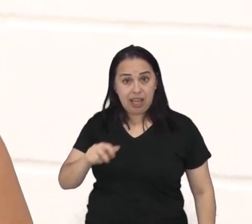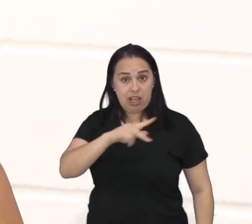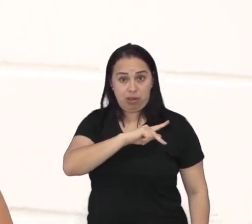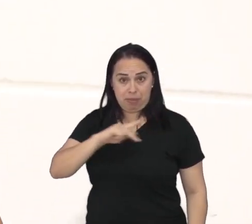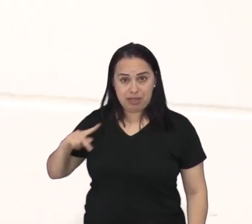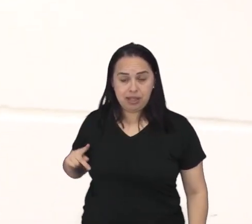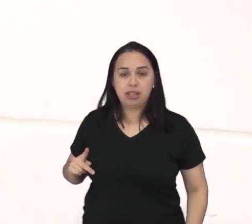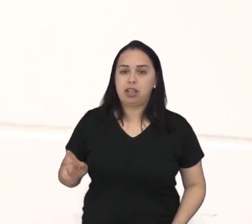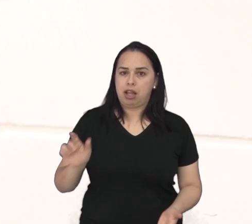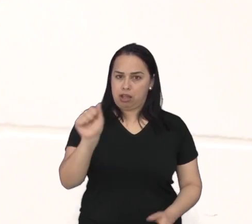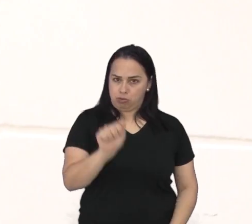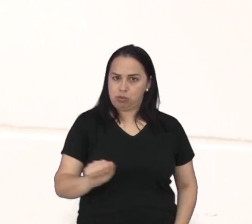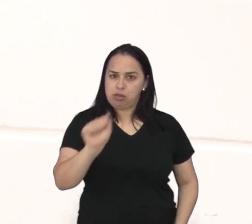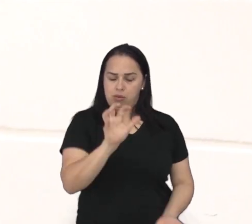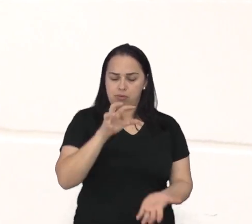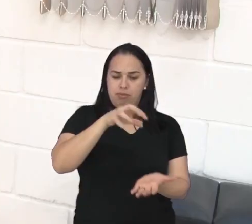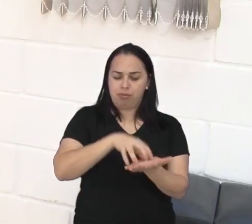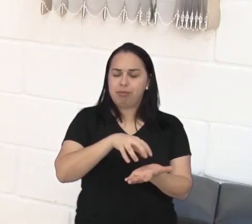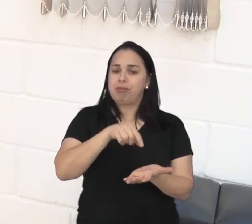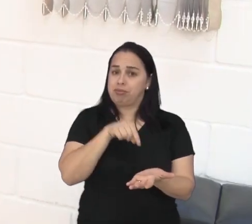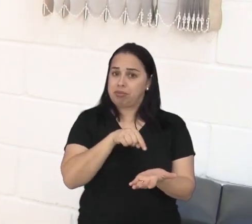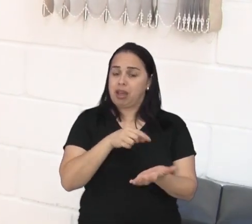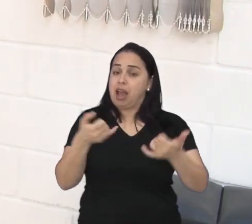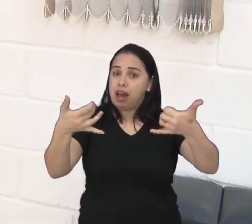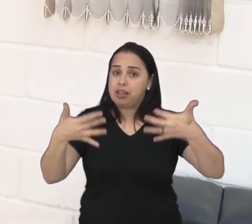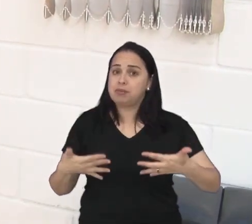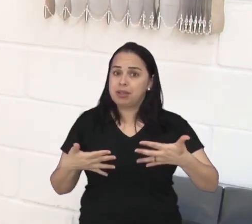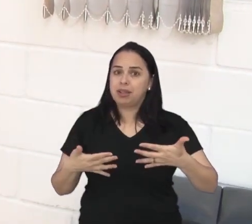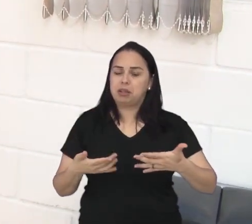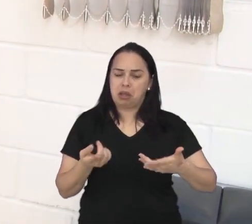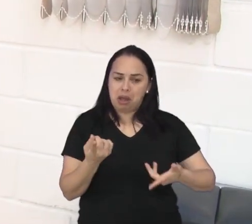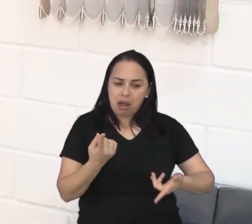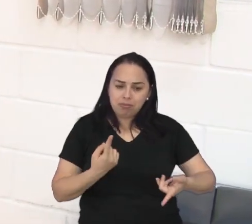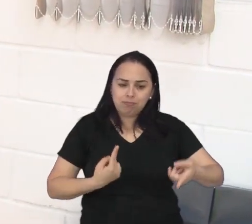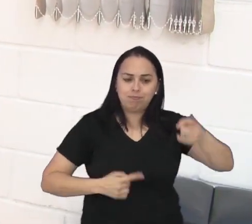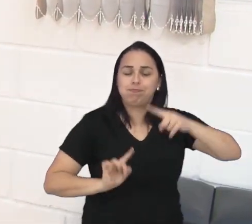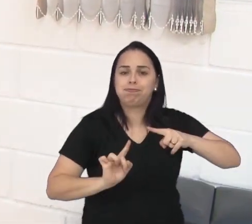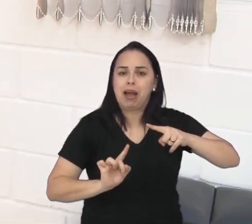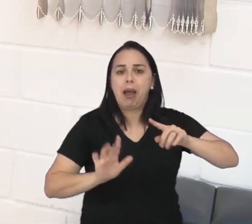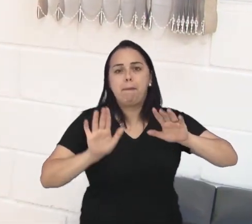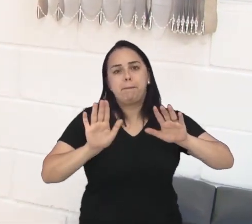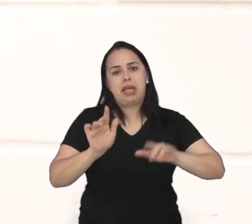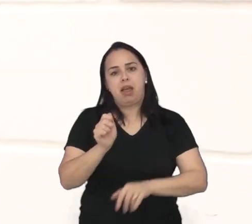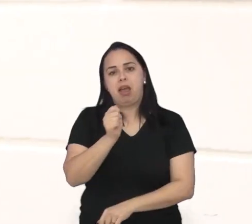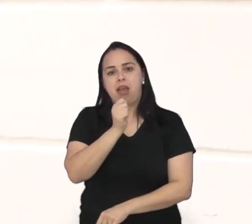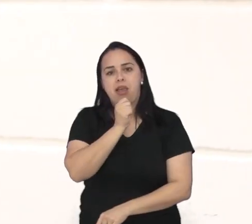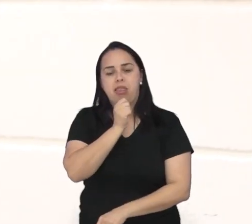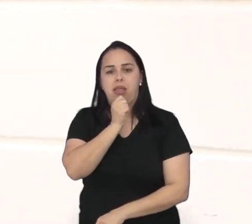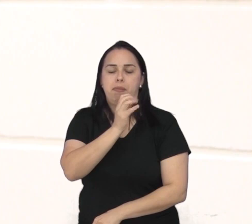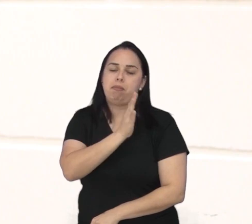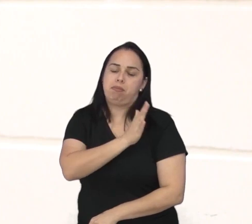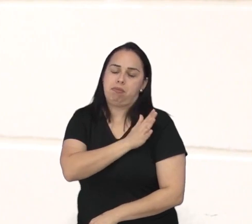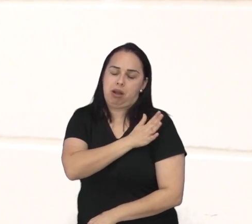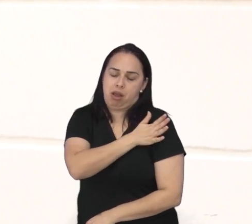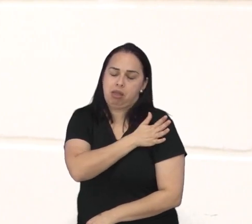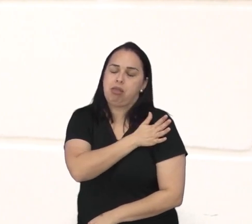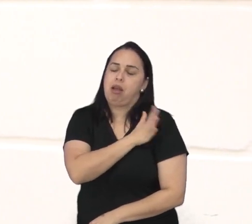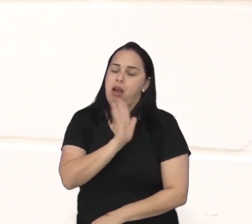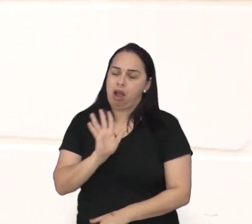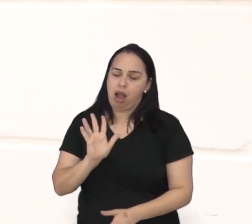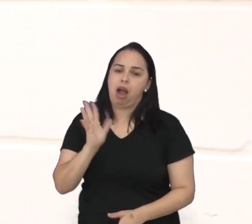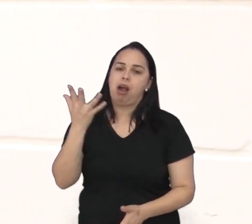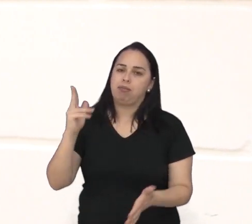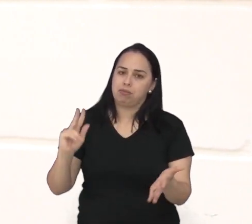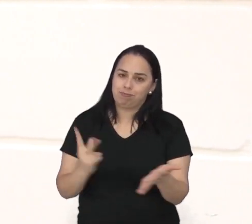José, presidente da associação, ressalta que, apesar dos avanços, atitudes preconceituosas ainda são